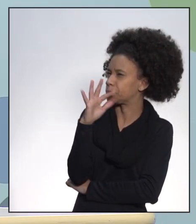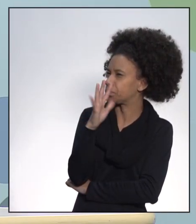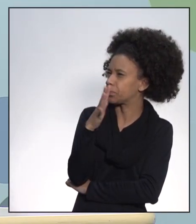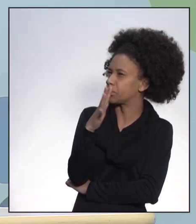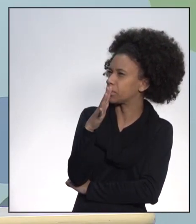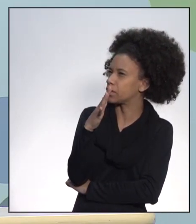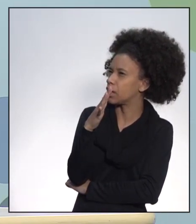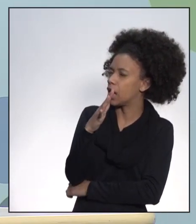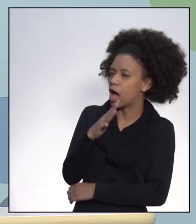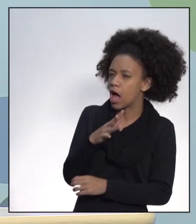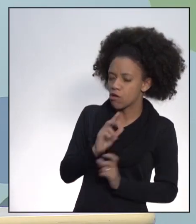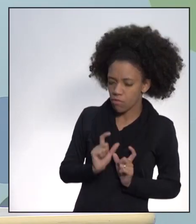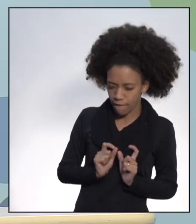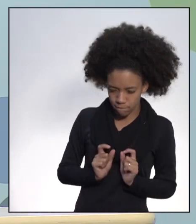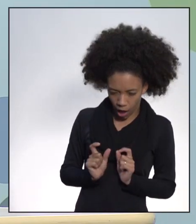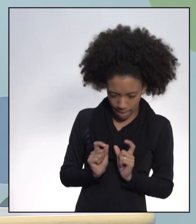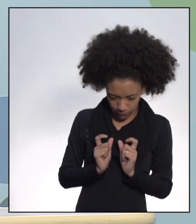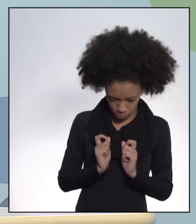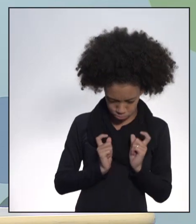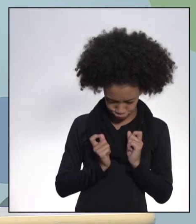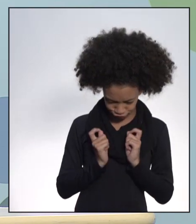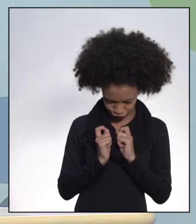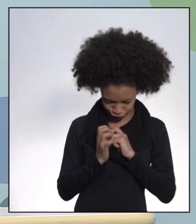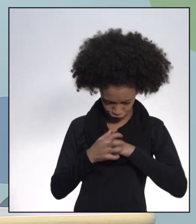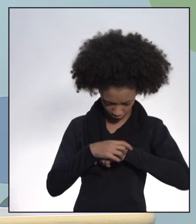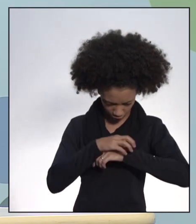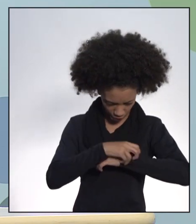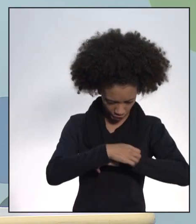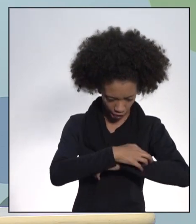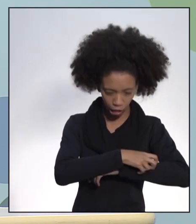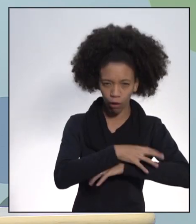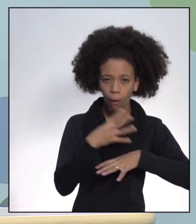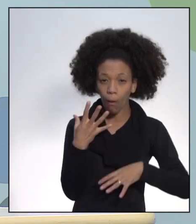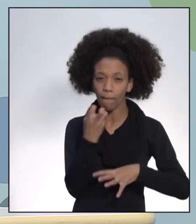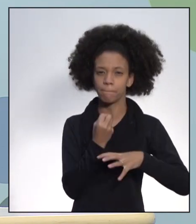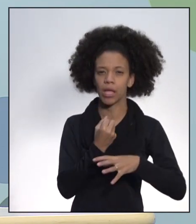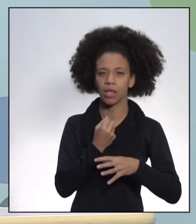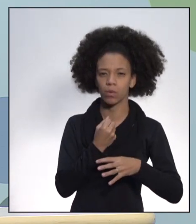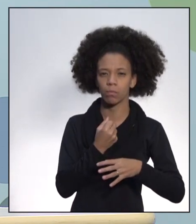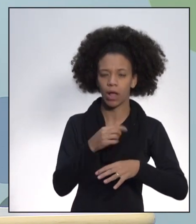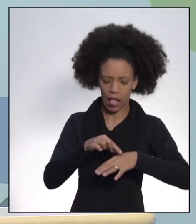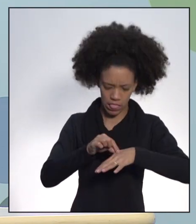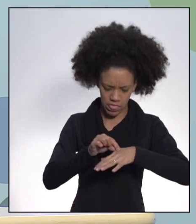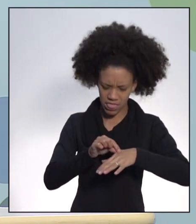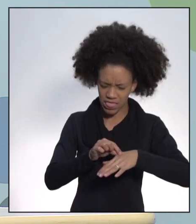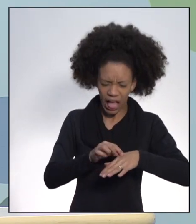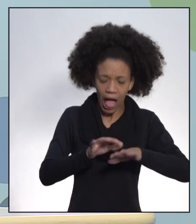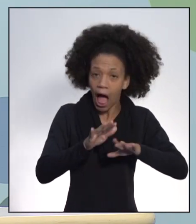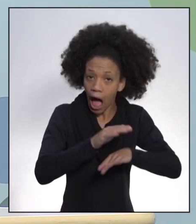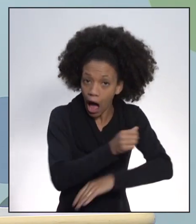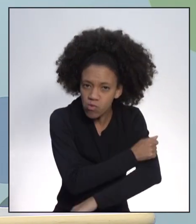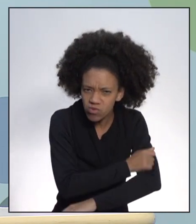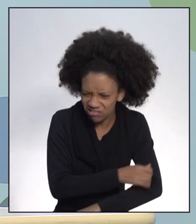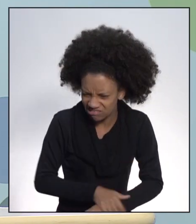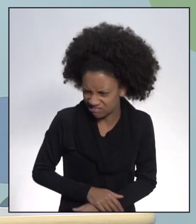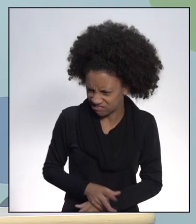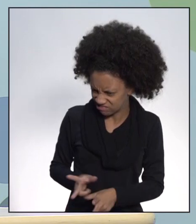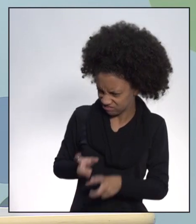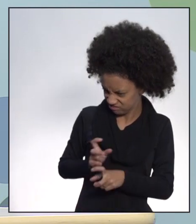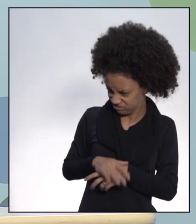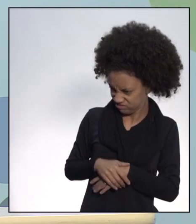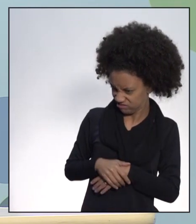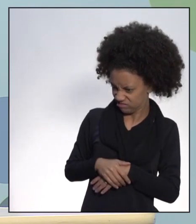aos vermes que corroeram minhas frias carnes, né? Aham. Os alunos falaram assim, professora, isso está parecendo um clímax,